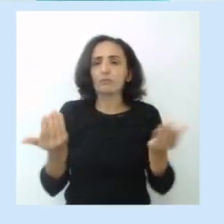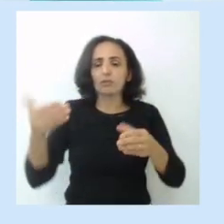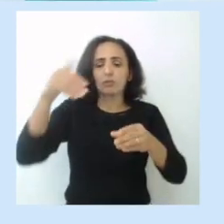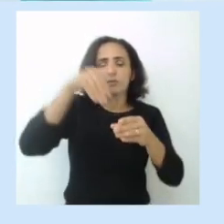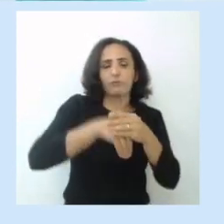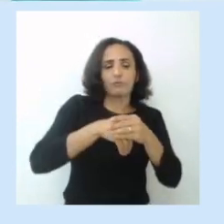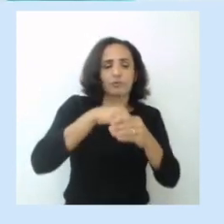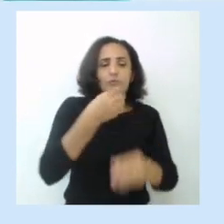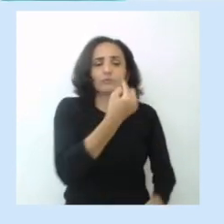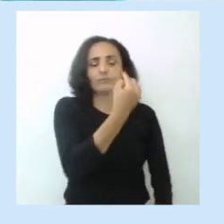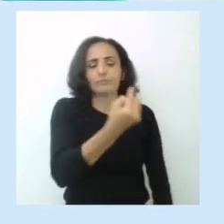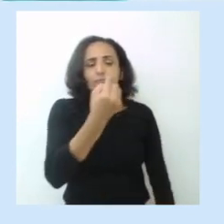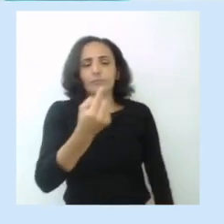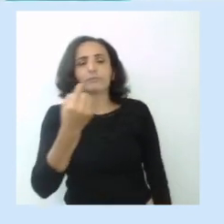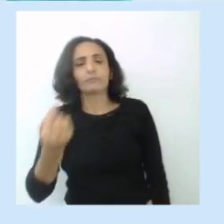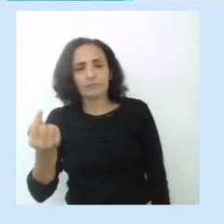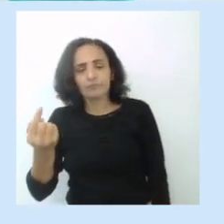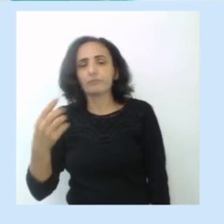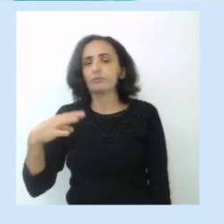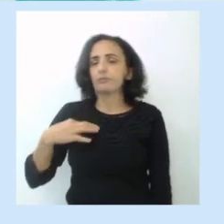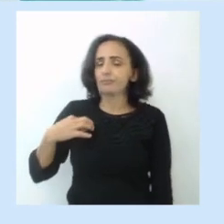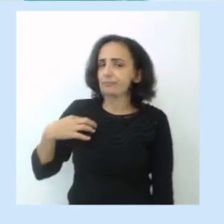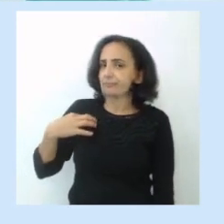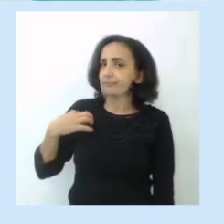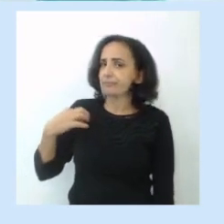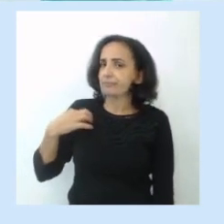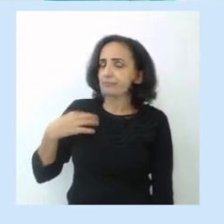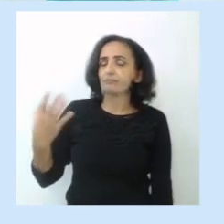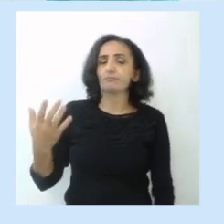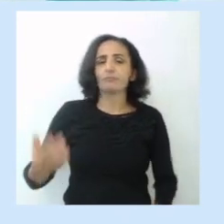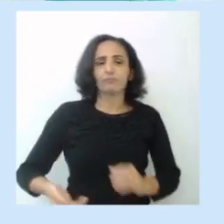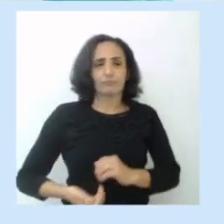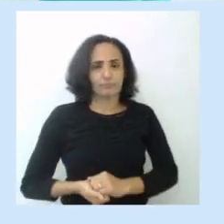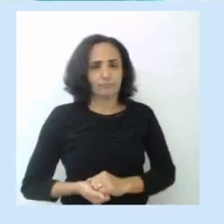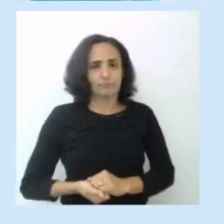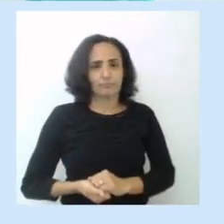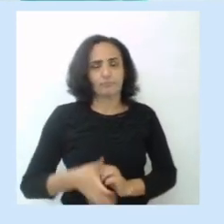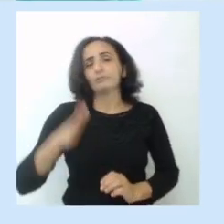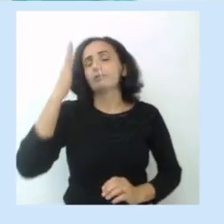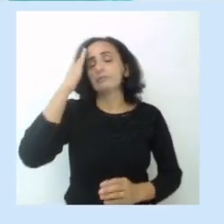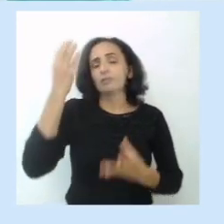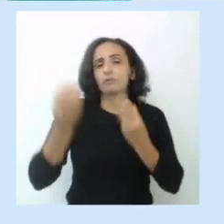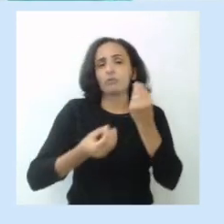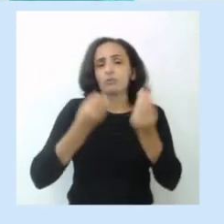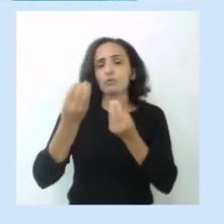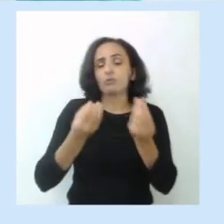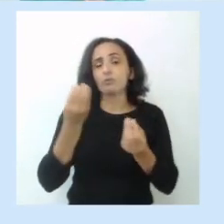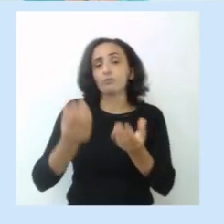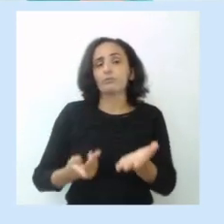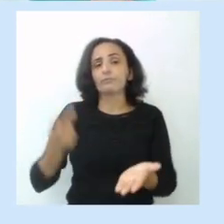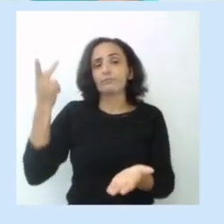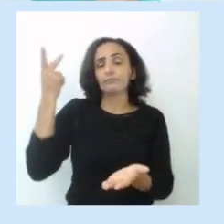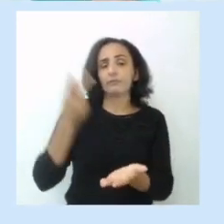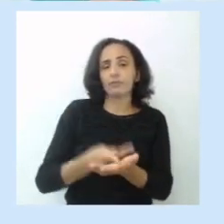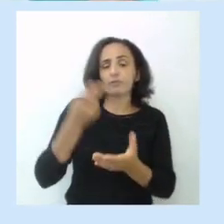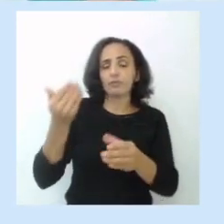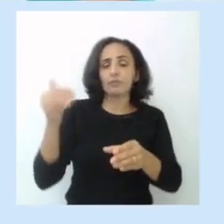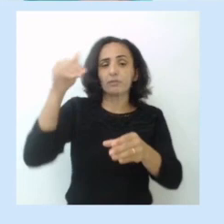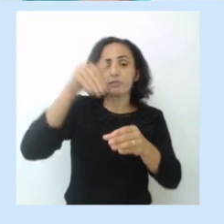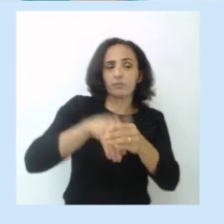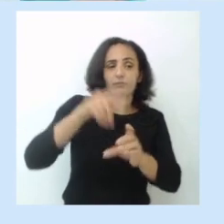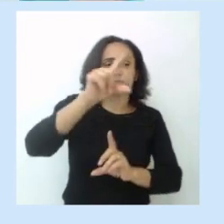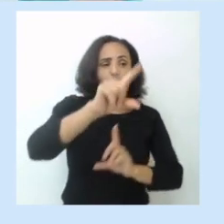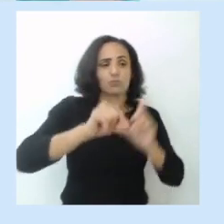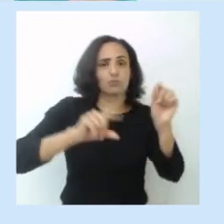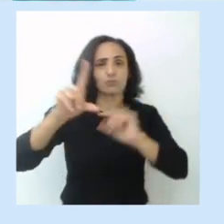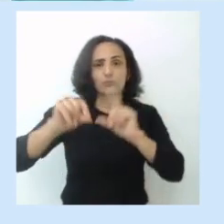individual dos membros do conselho da empresa. Vamos determinar de quantas maneiras distintas essa escolha